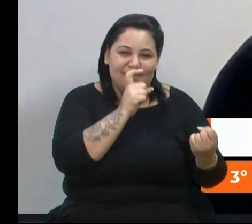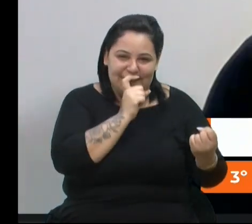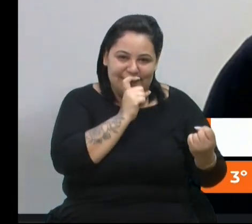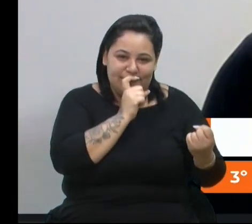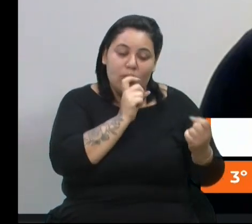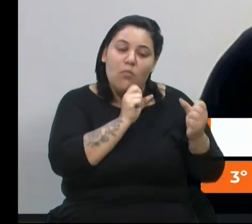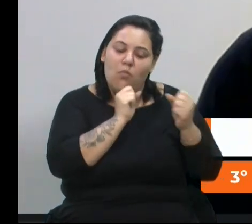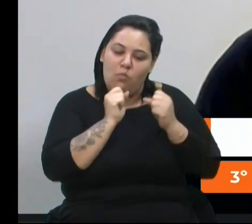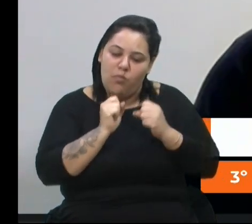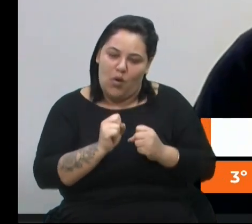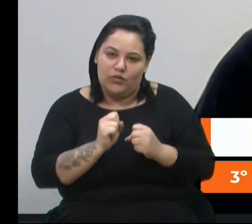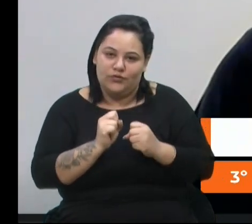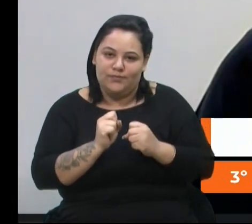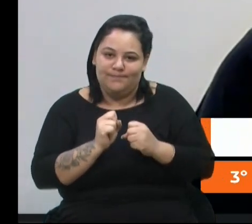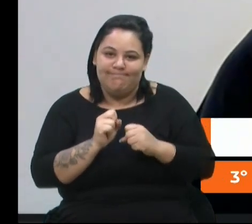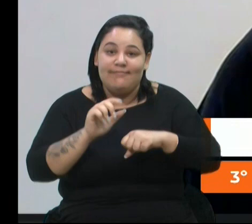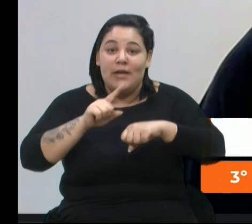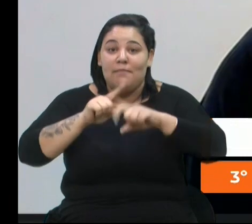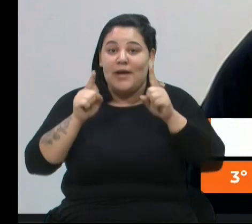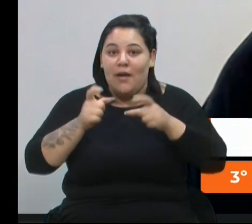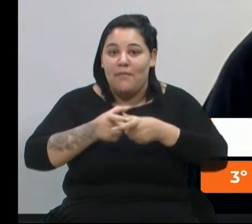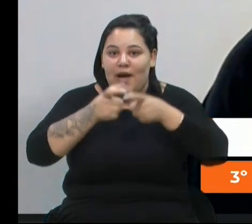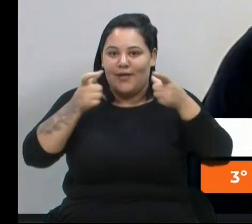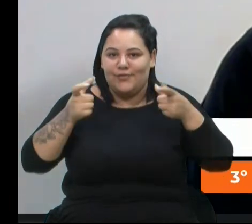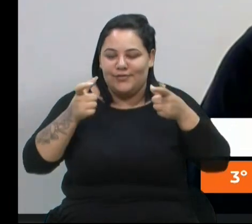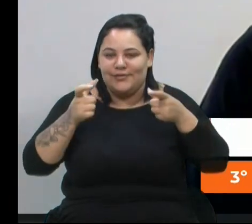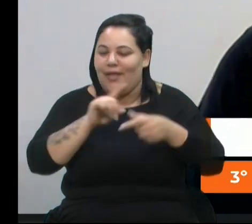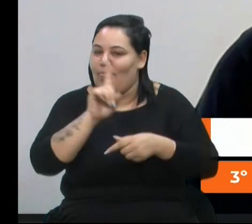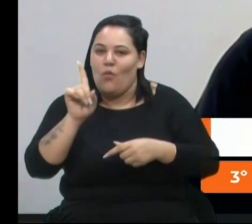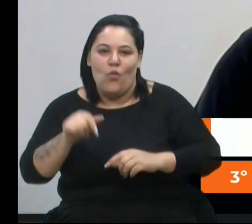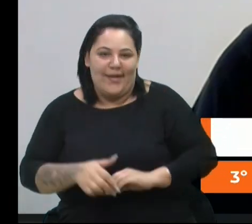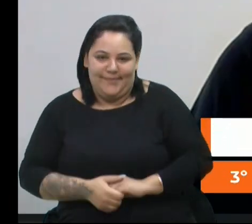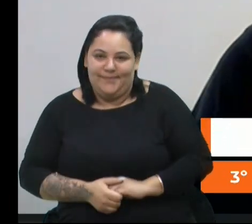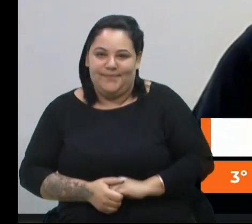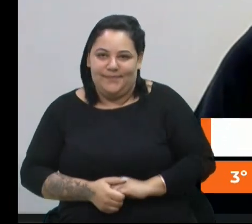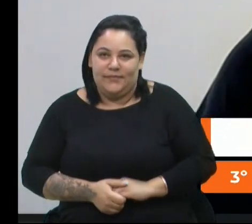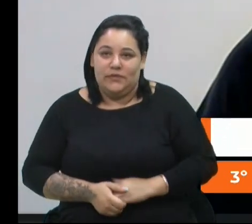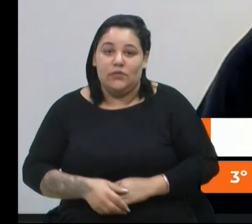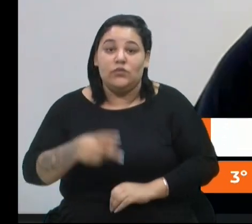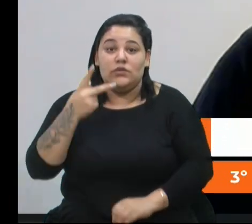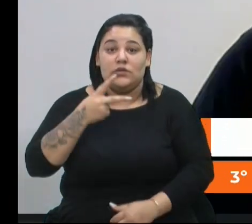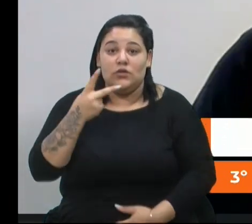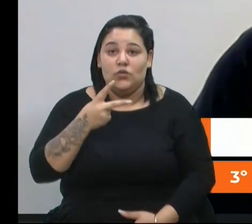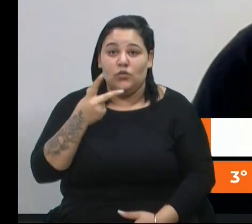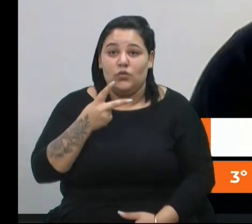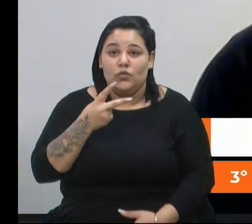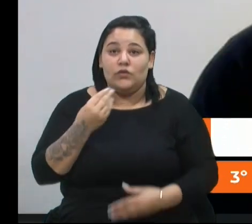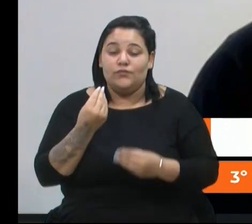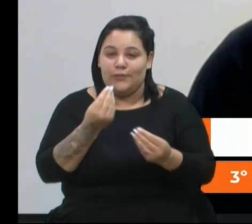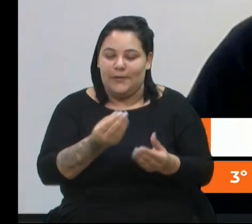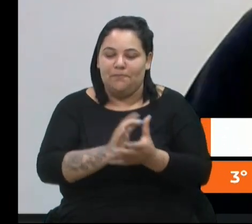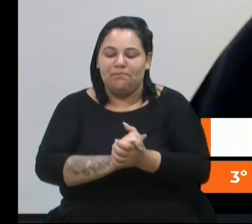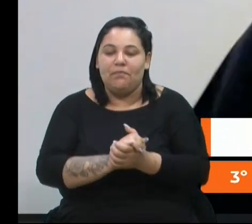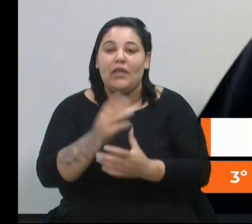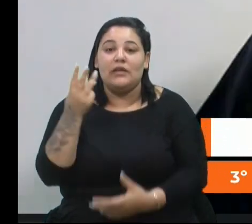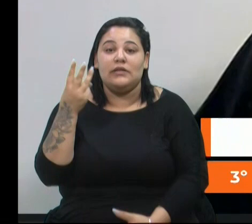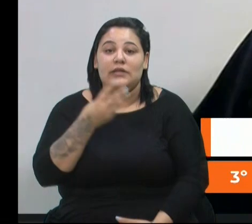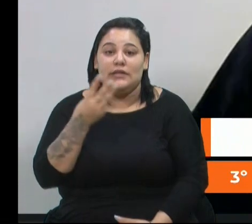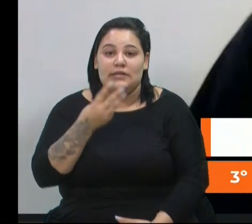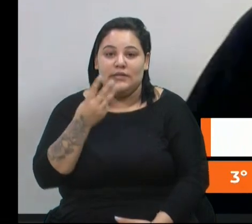muito raramente. Na maioria das vezes não é, tá? Então, segunda opção que eu já dei. Terceira